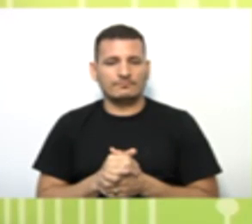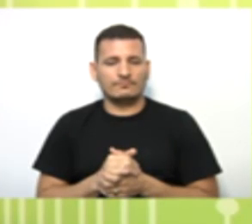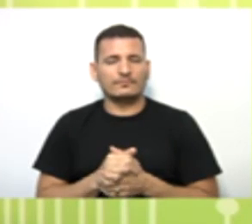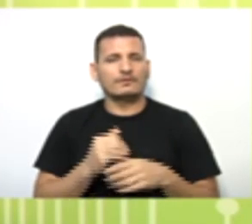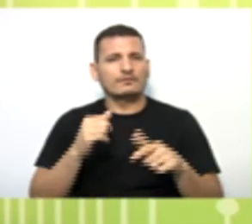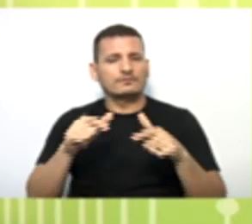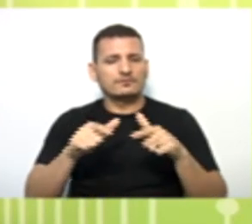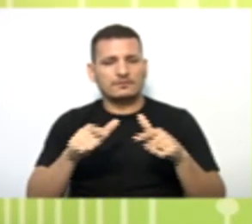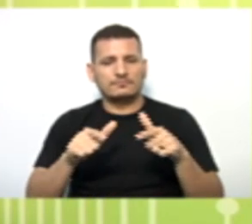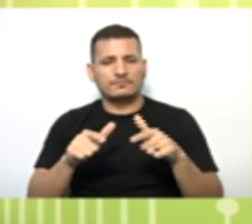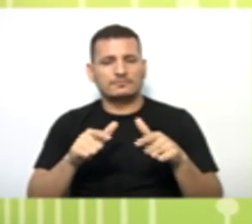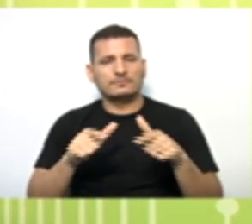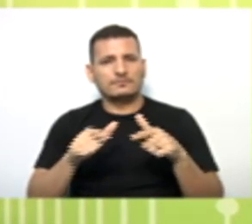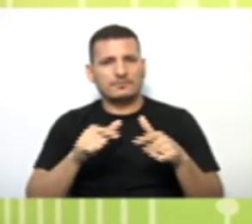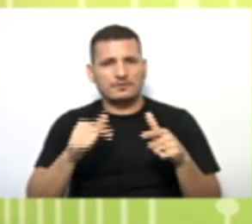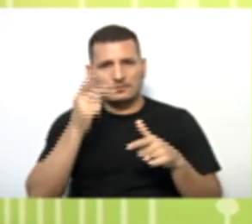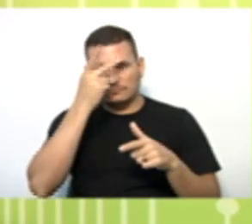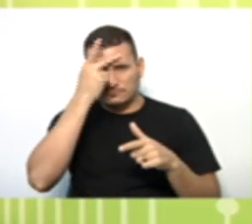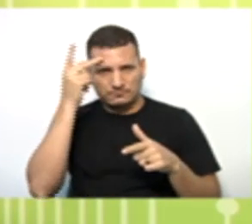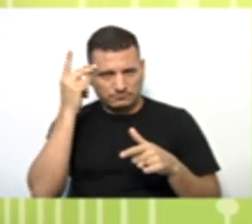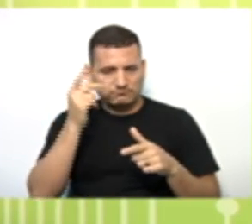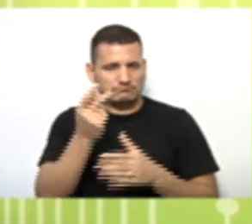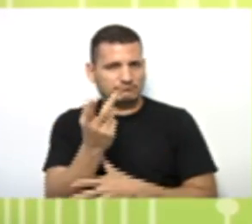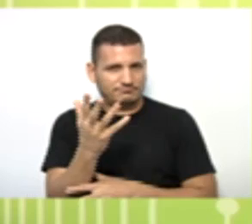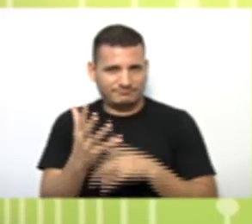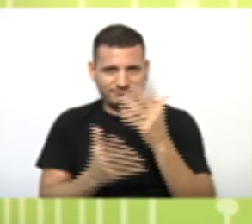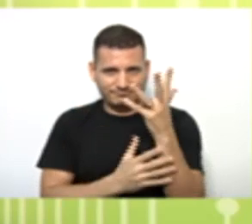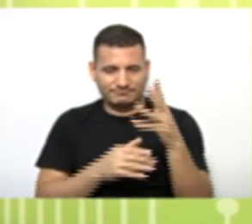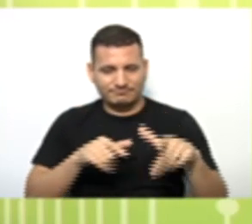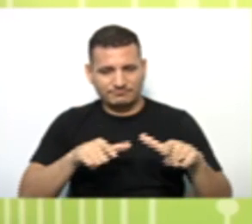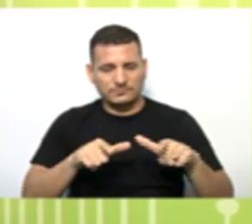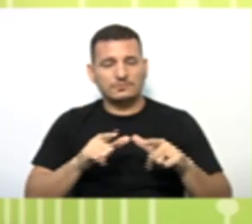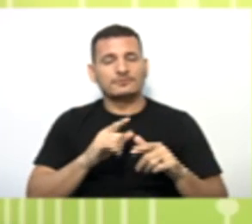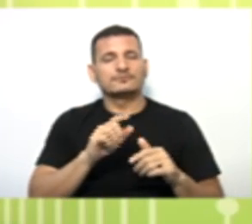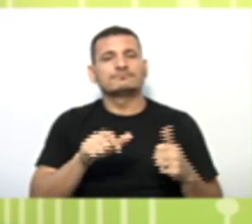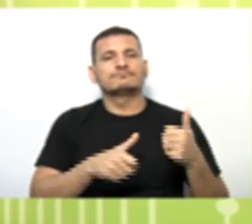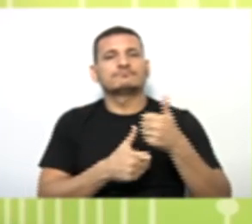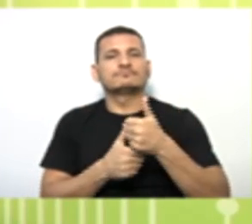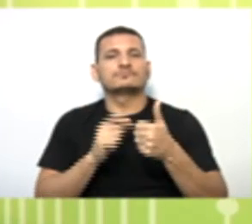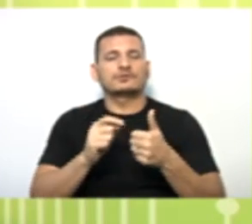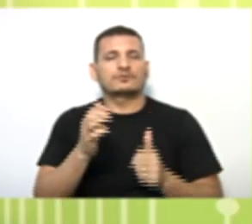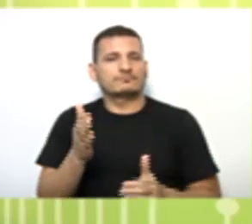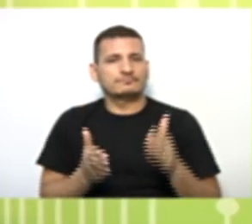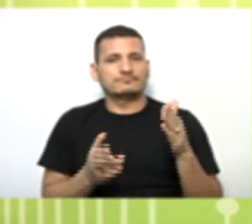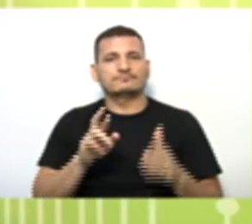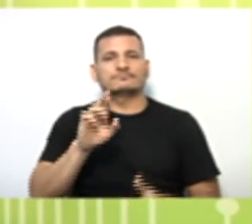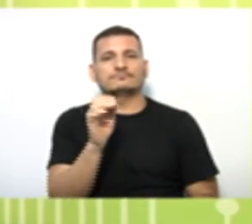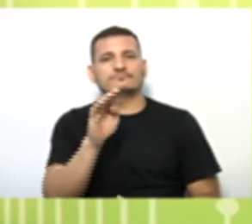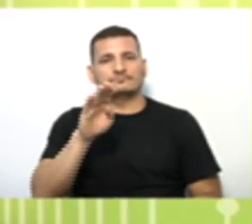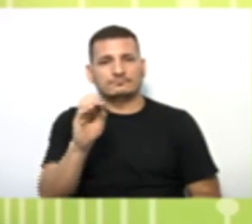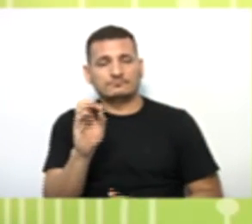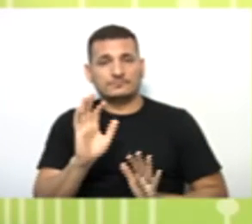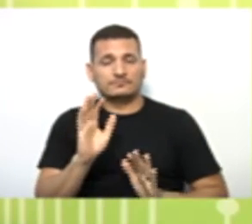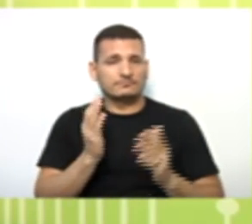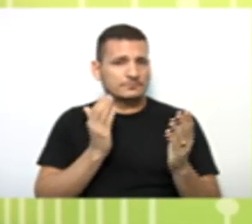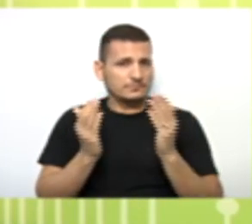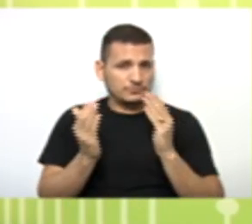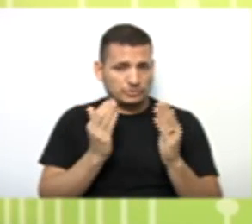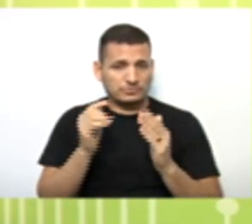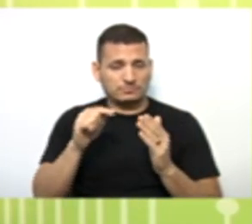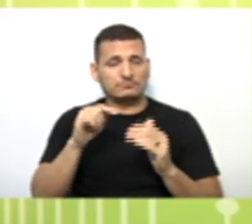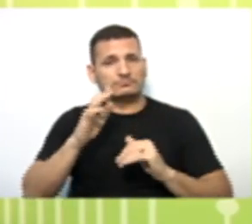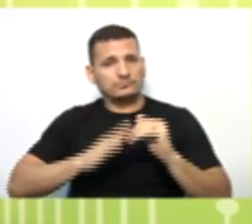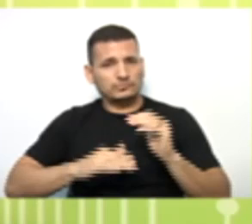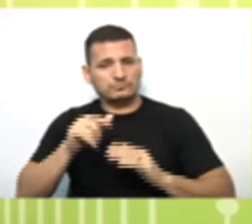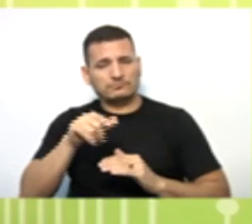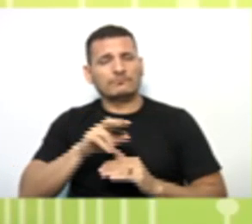o trabalho é exercido por pessoas, tá? E vai ser substituída por robôs, tá bom? E a psicologia é uma das profissões que vai se manter em pé e sem